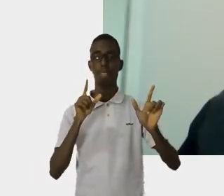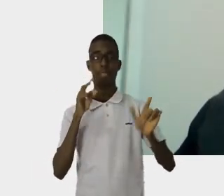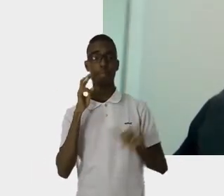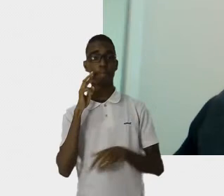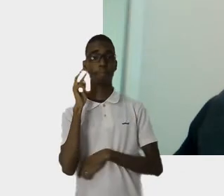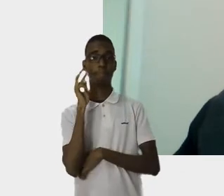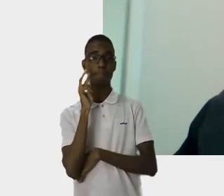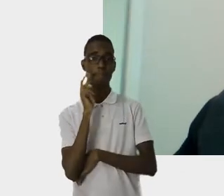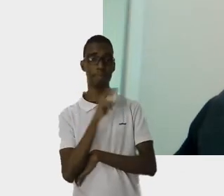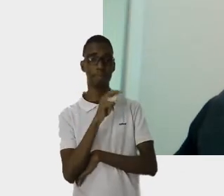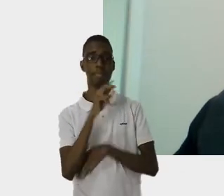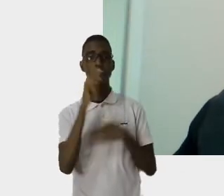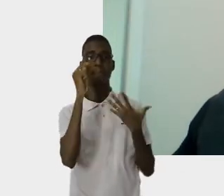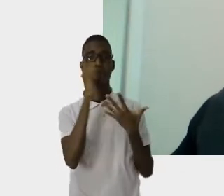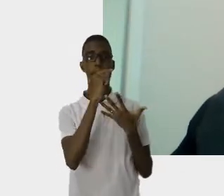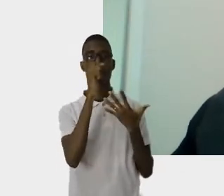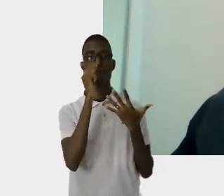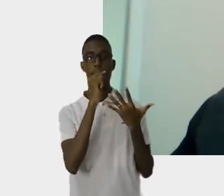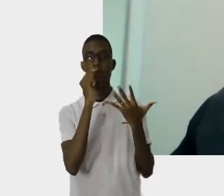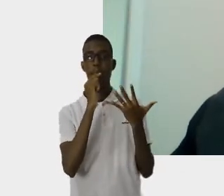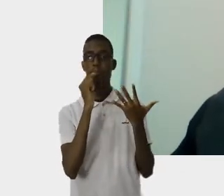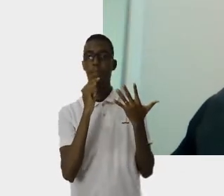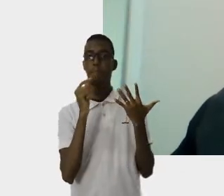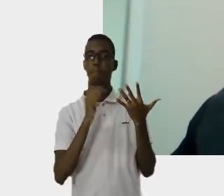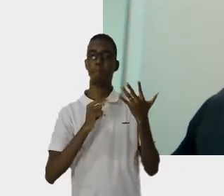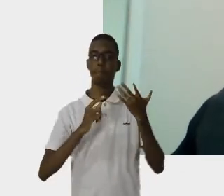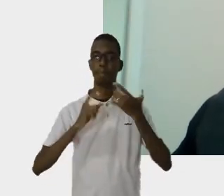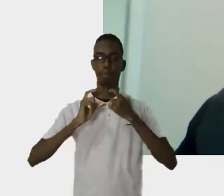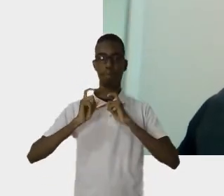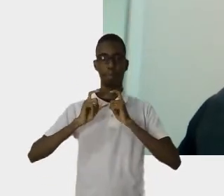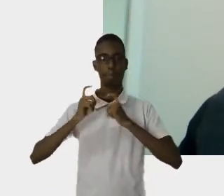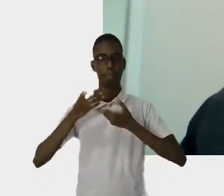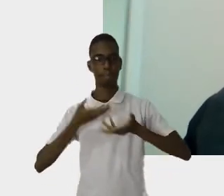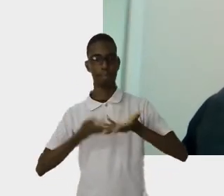pontos que serão abordados. Bom,